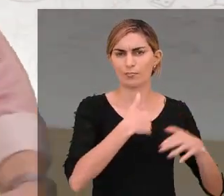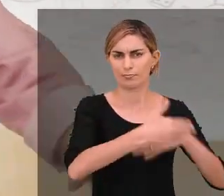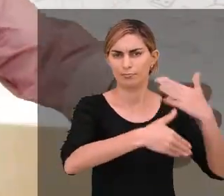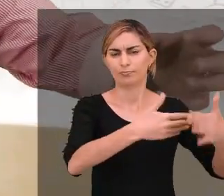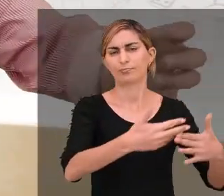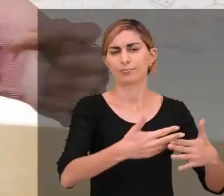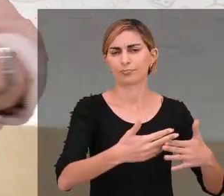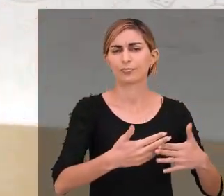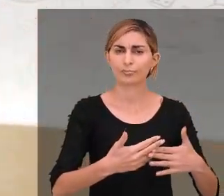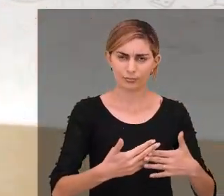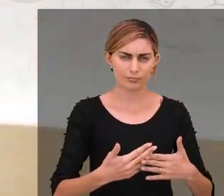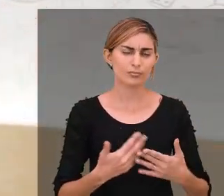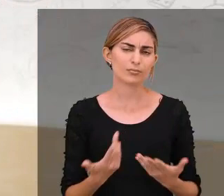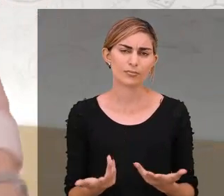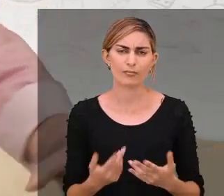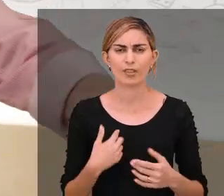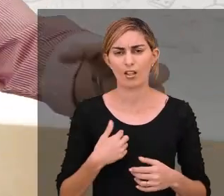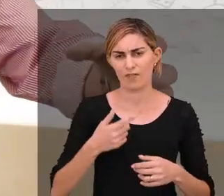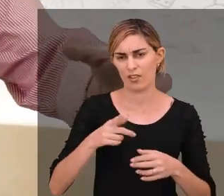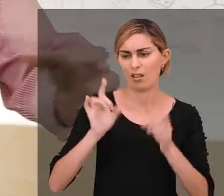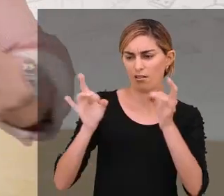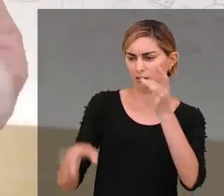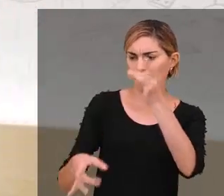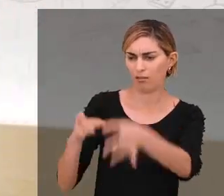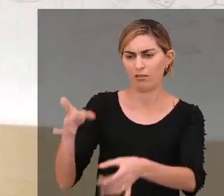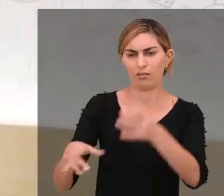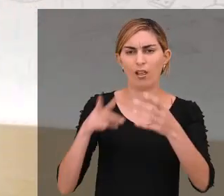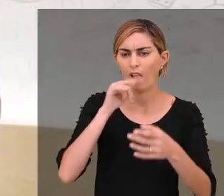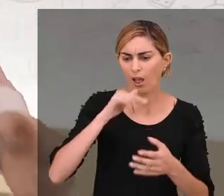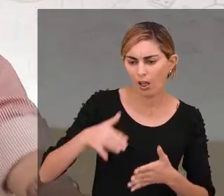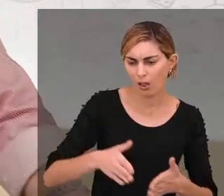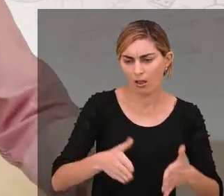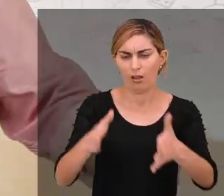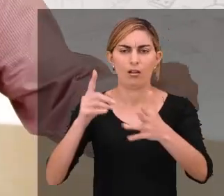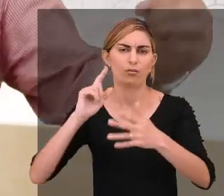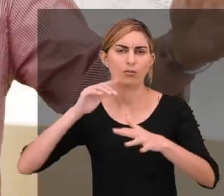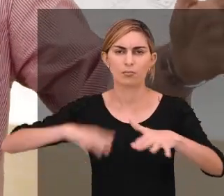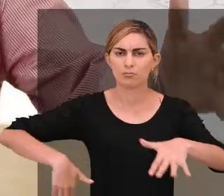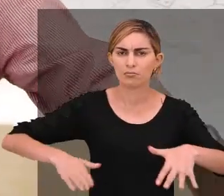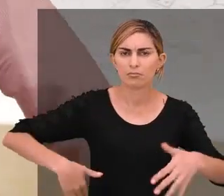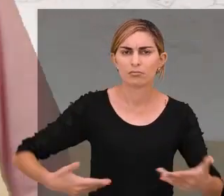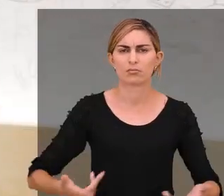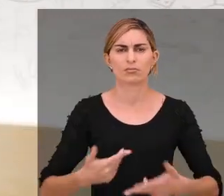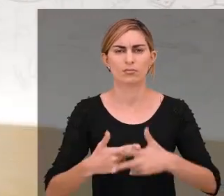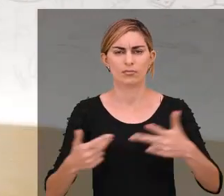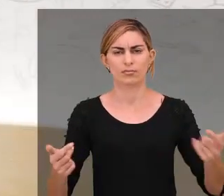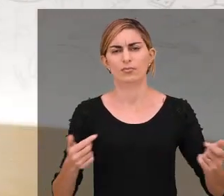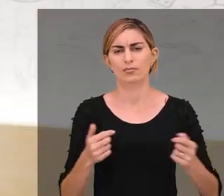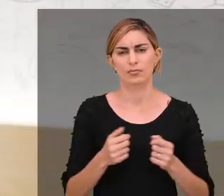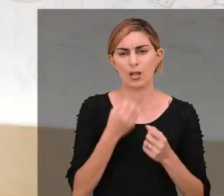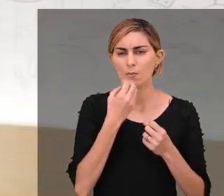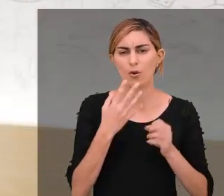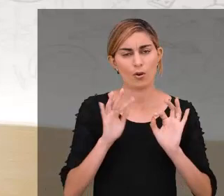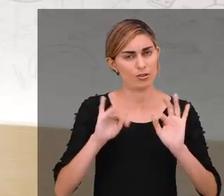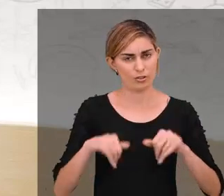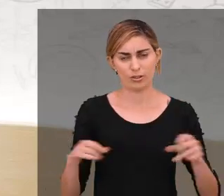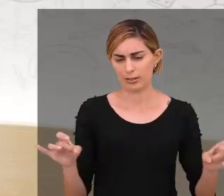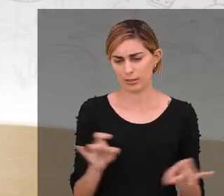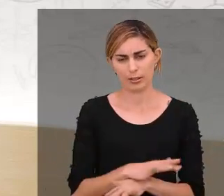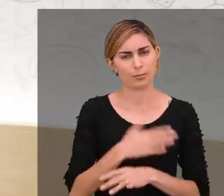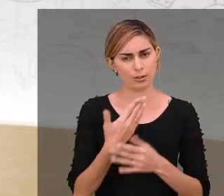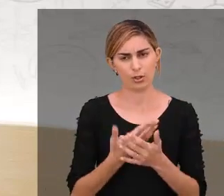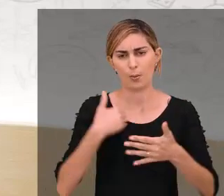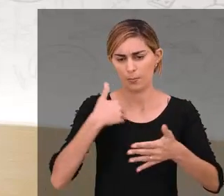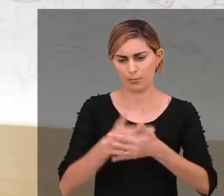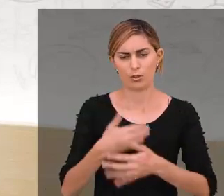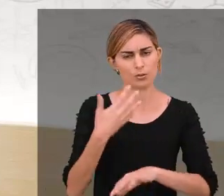produtivo indefinidamente, ao invés de ele ficar poluindo rios, poluindo mares e poluindo o meio ambiente. Bom, pessoal, a gente vai ficando por